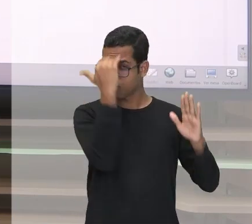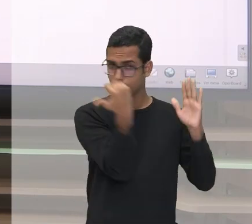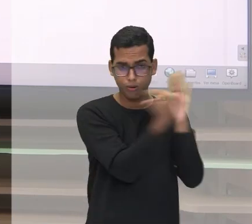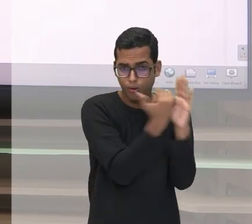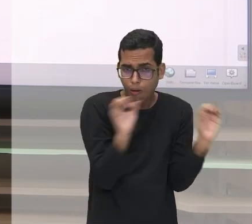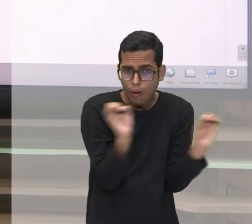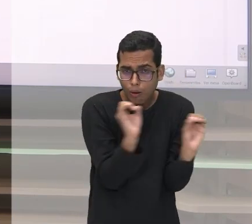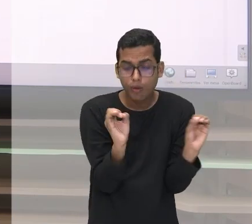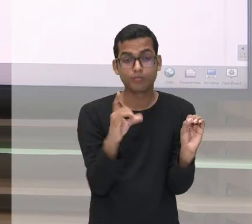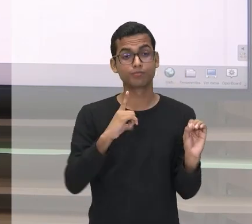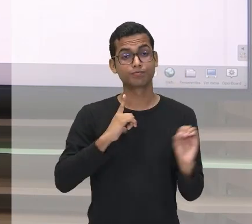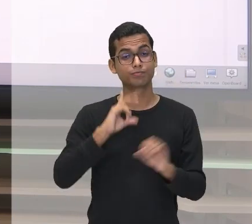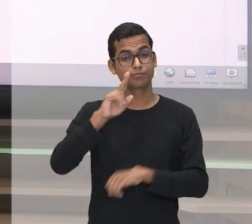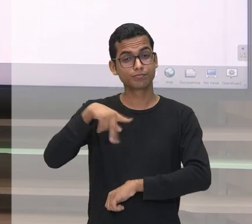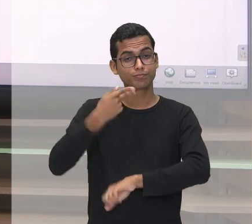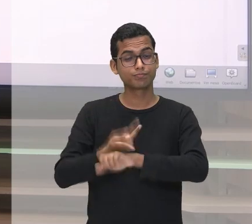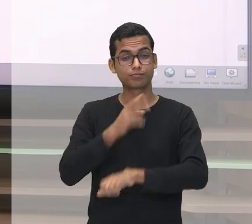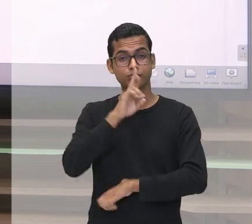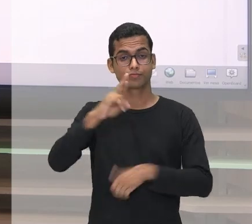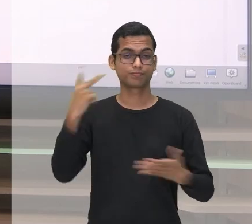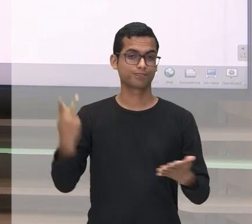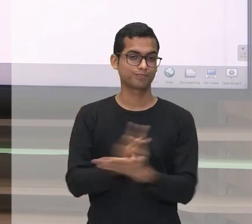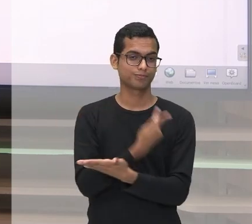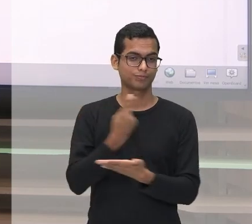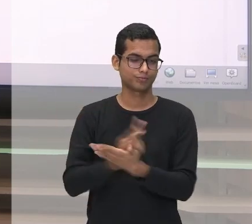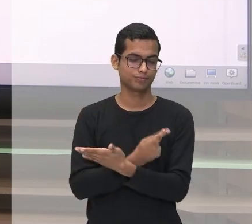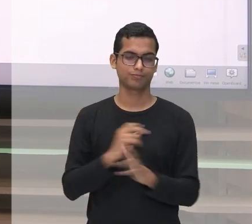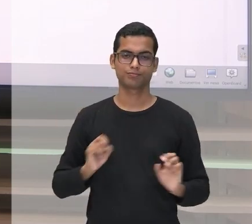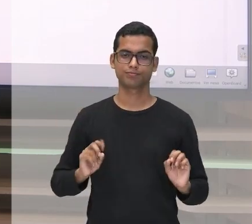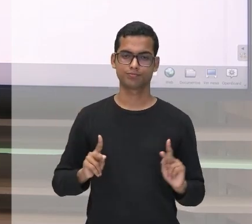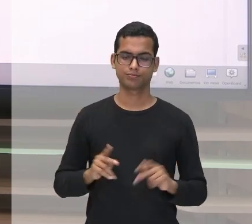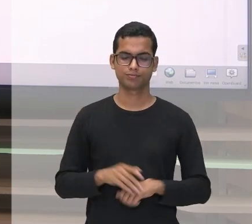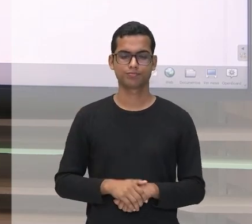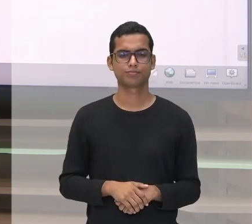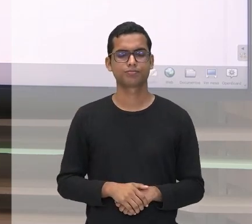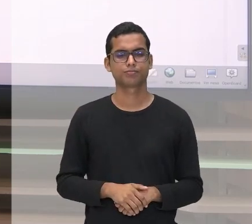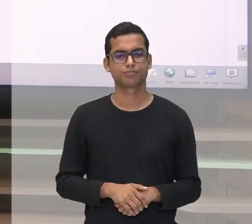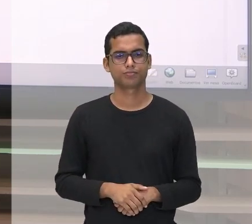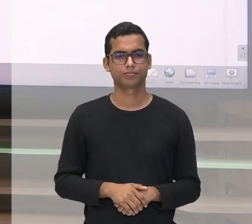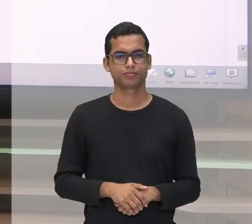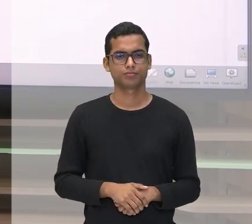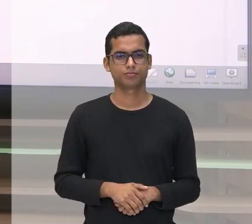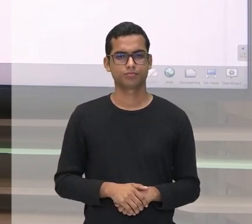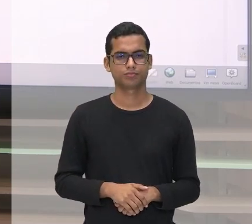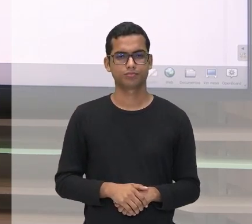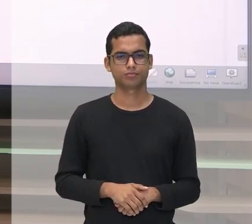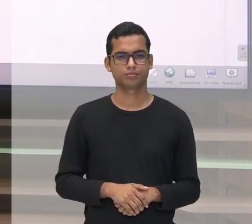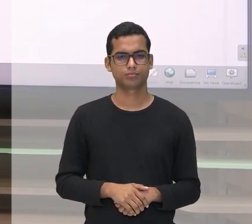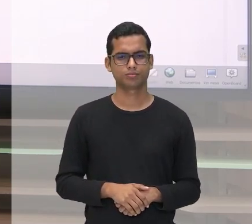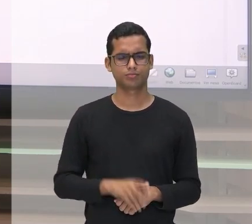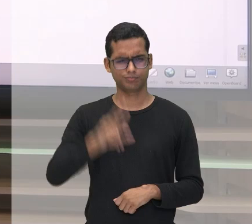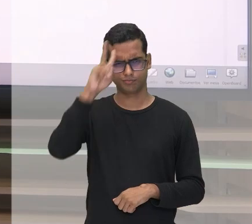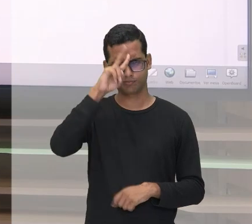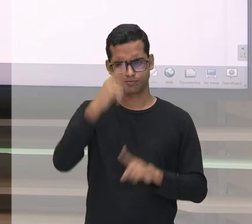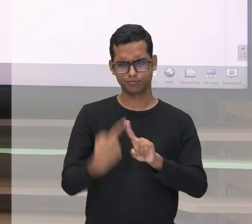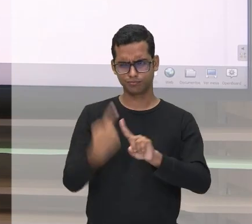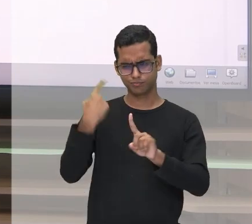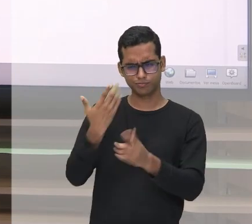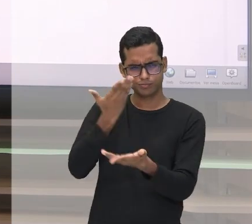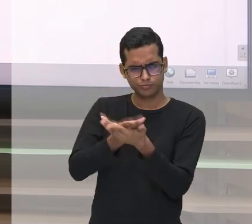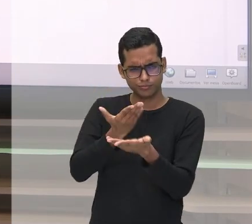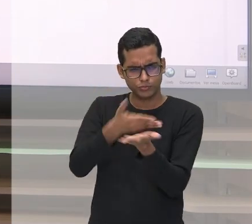aí da expressão numérica. Beleza? Bom, mas no início da aula, eu falei para você, né, que nós também iríamos abordar aqui